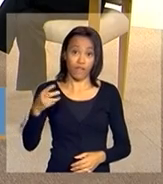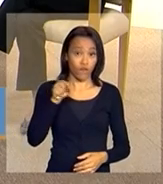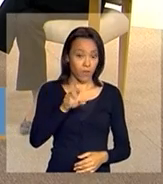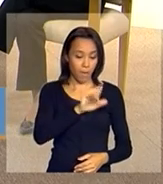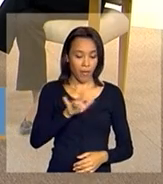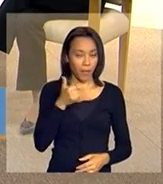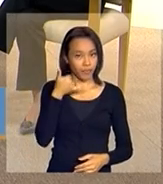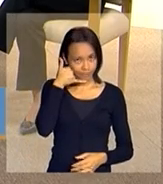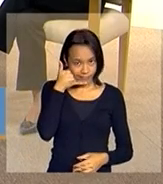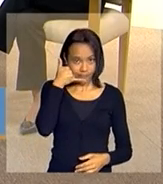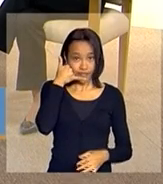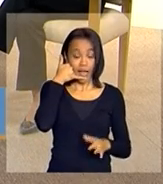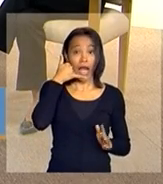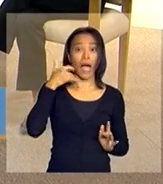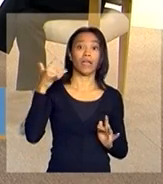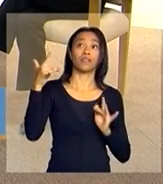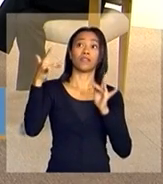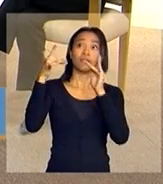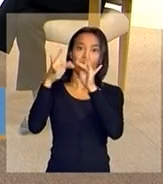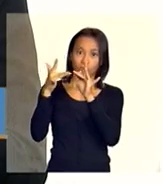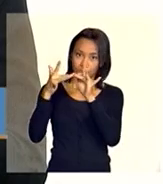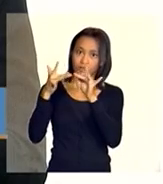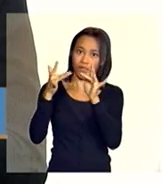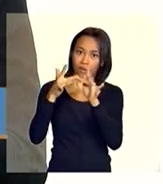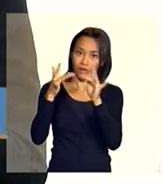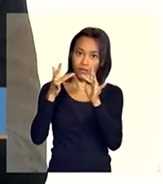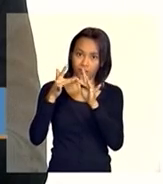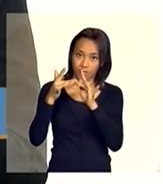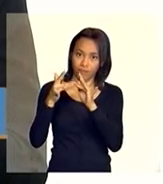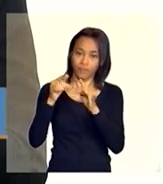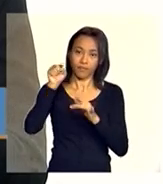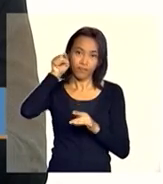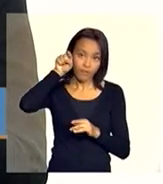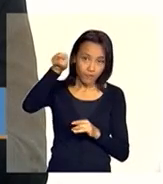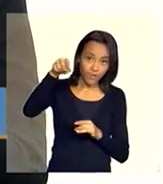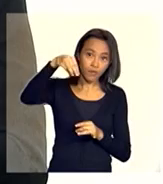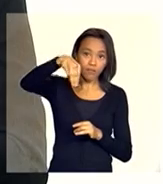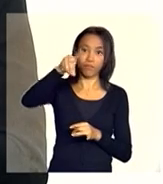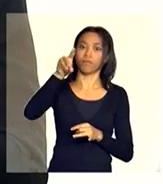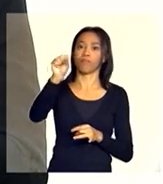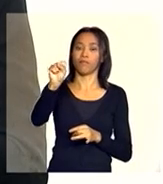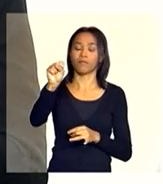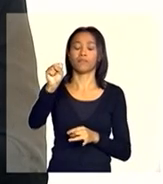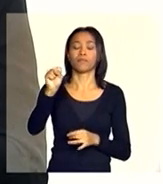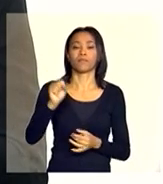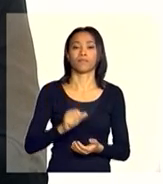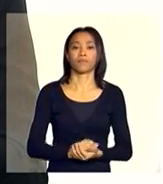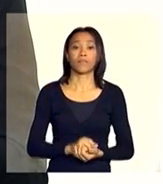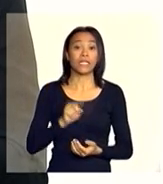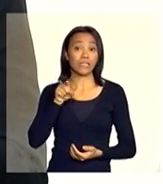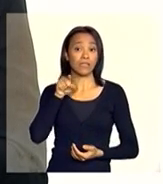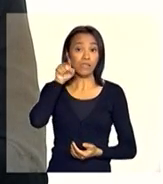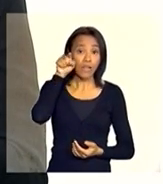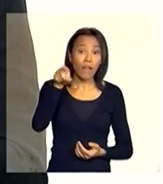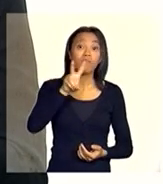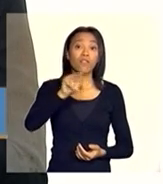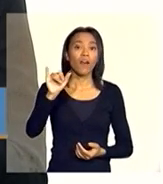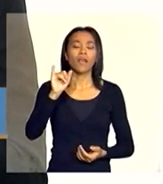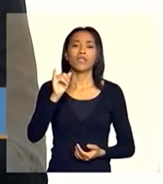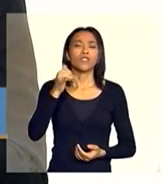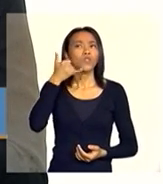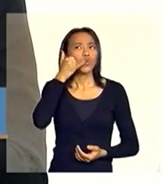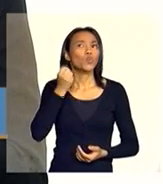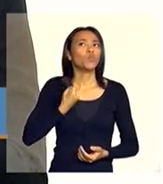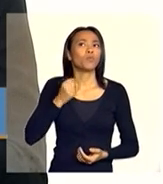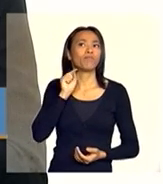número ele entra na ura a unidade de resposta e acessível e que você vai digitar a opção